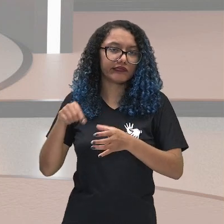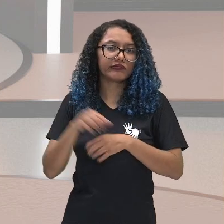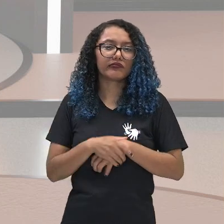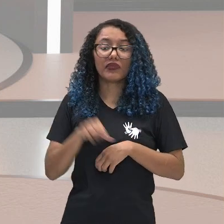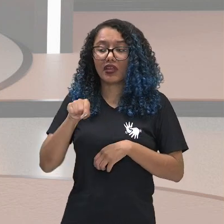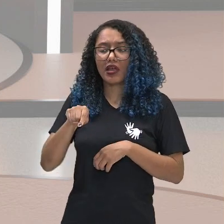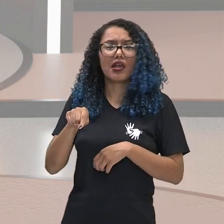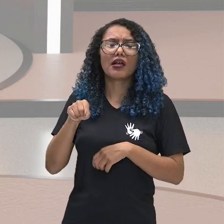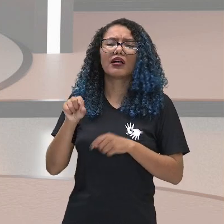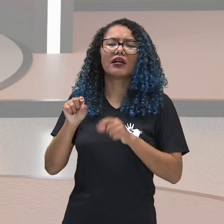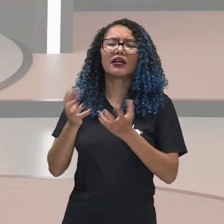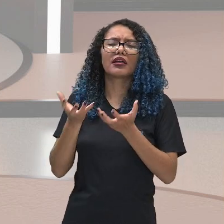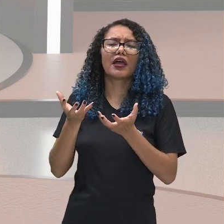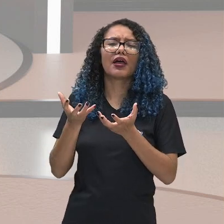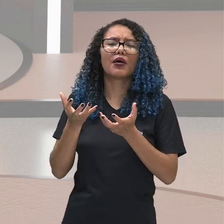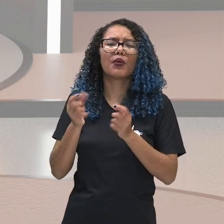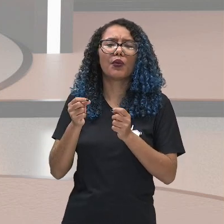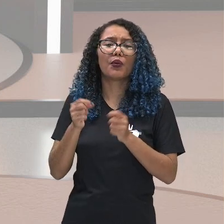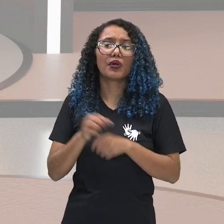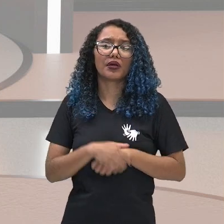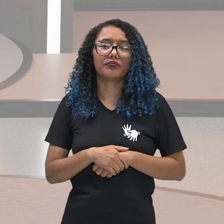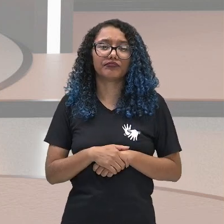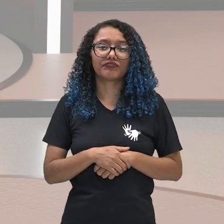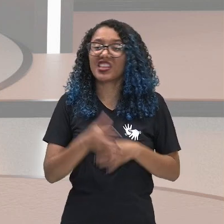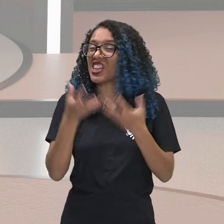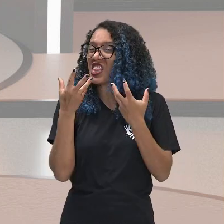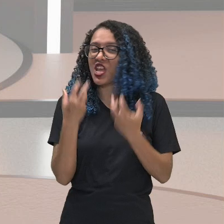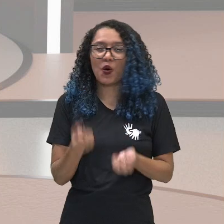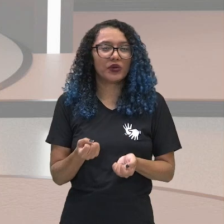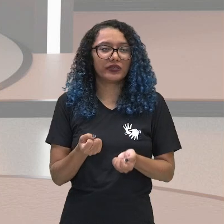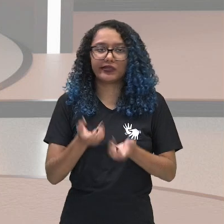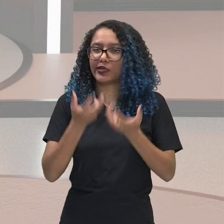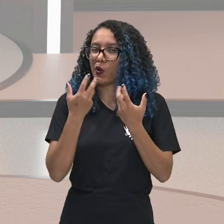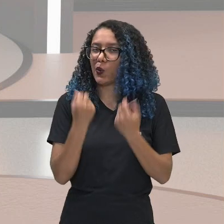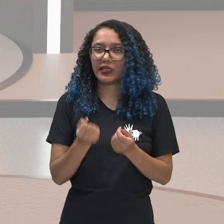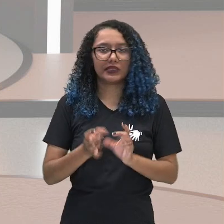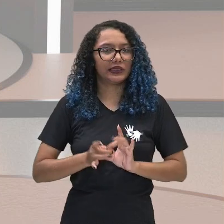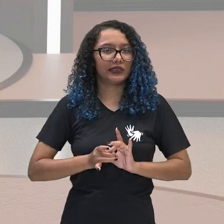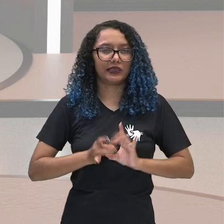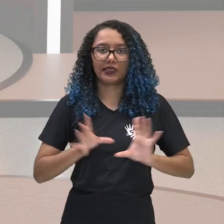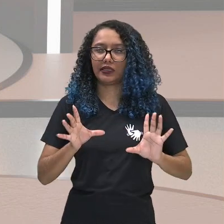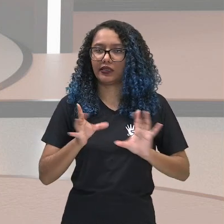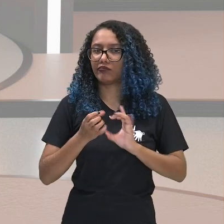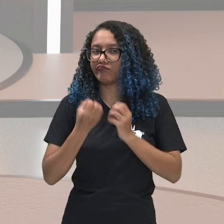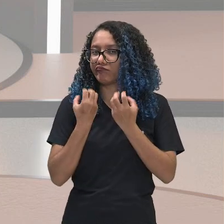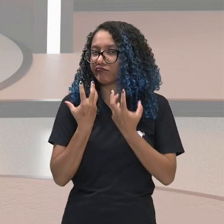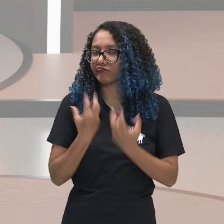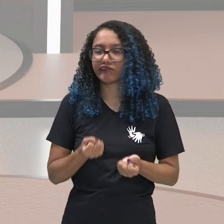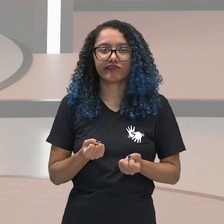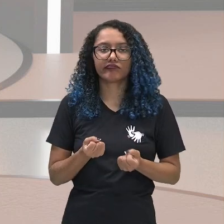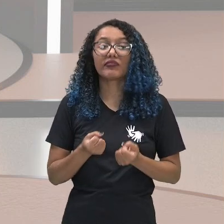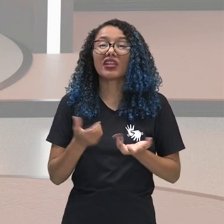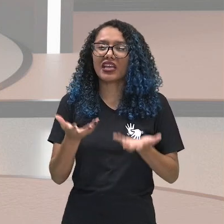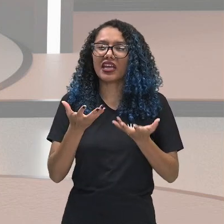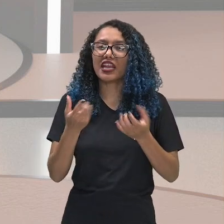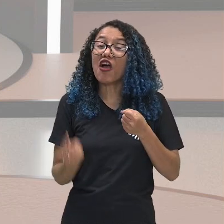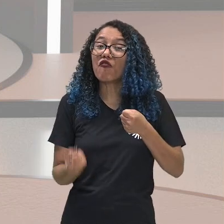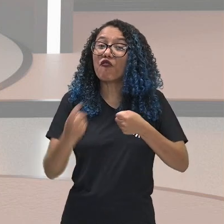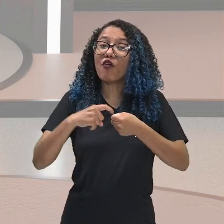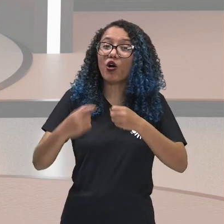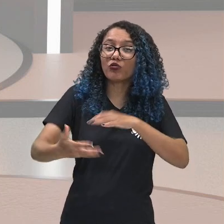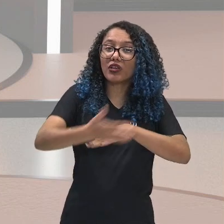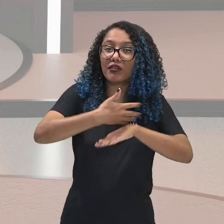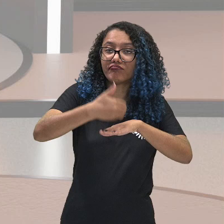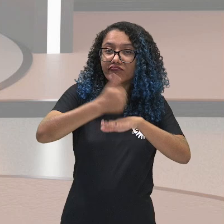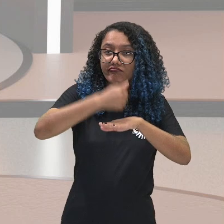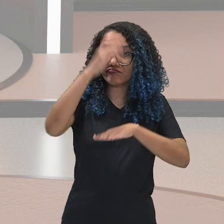ainda ameaçavam a independência brasileira e desejavam a recolonização do Brasil. Eles não queriam, então, se libertar,